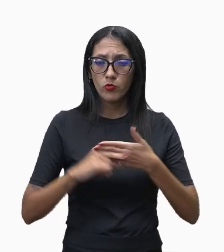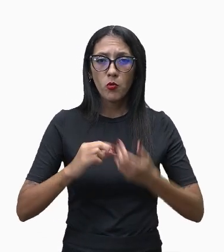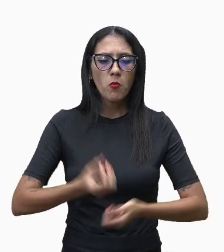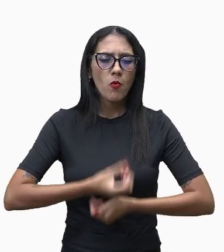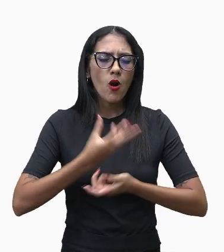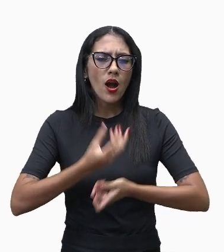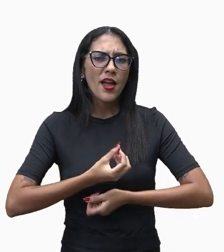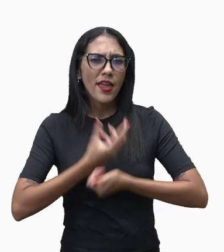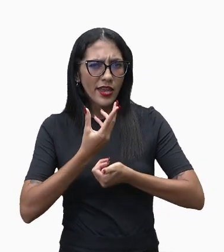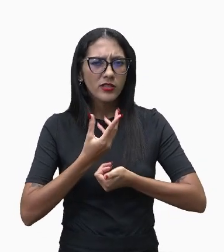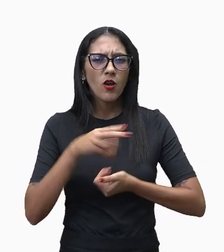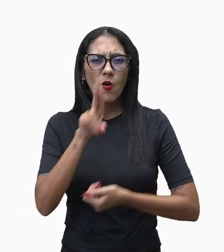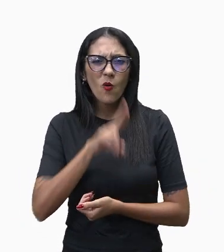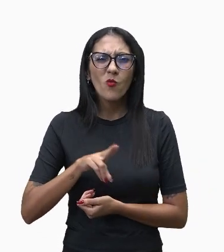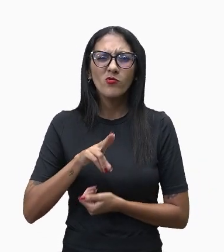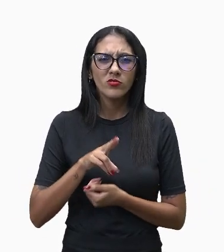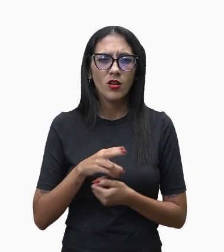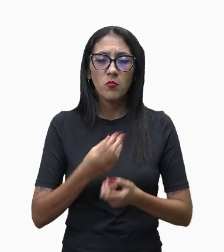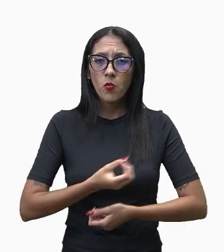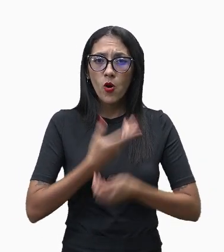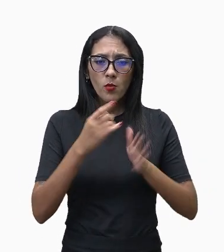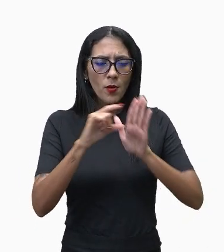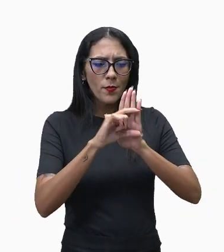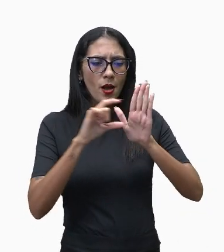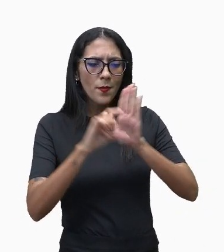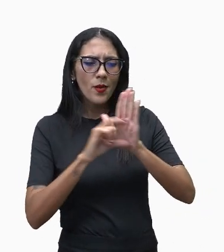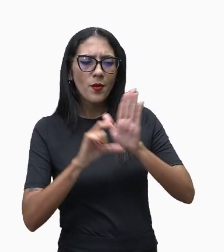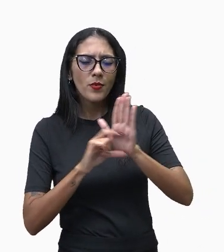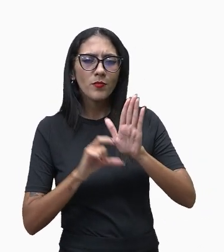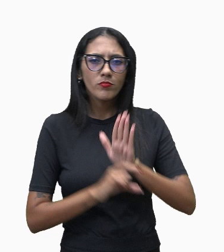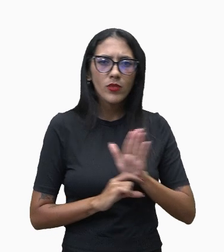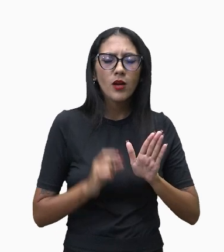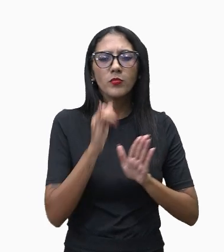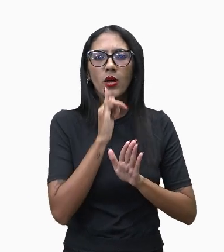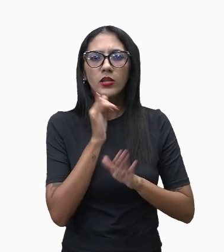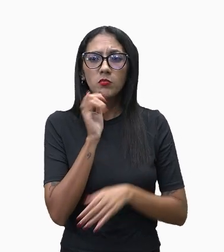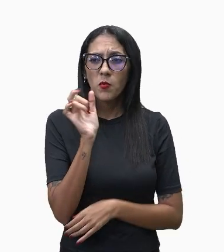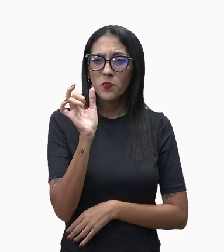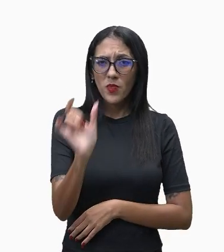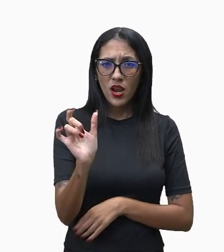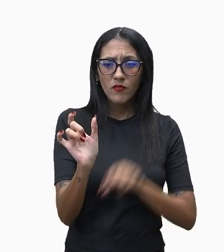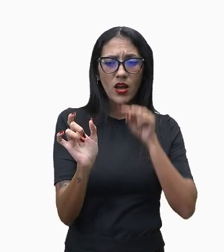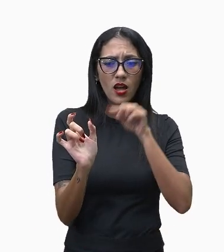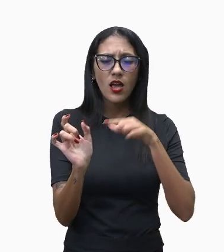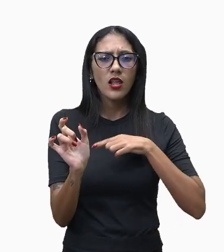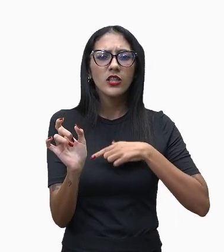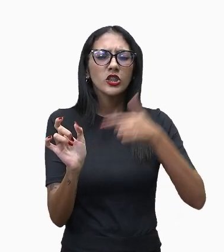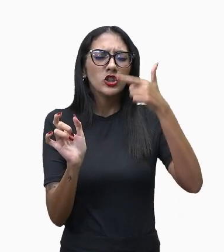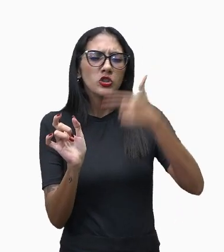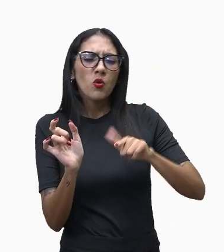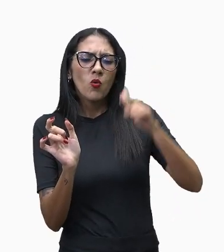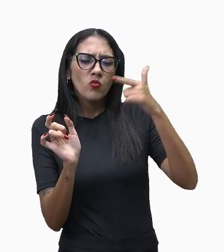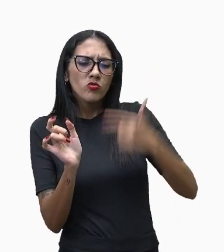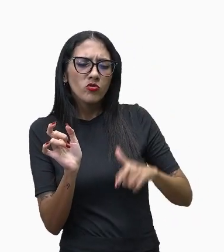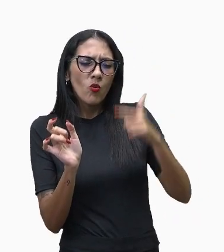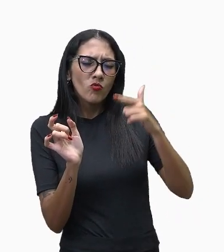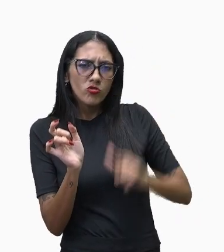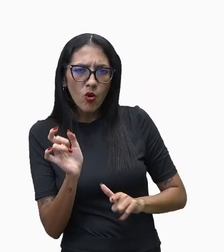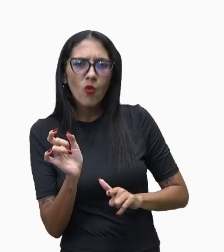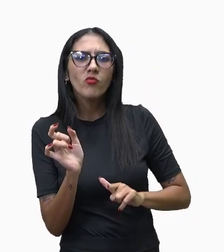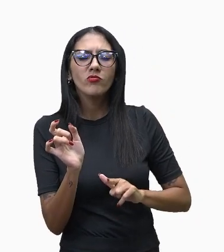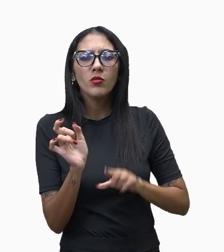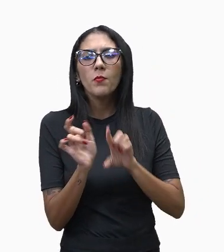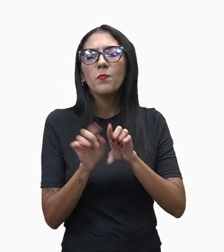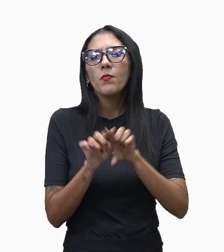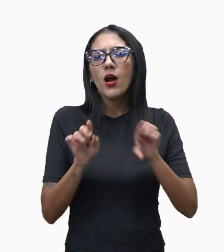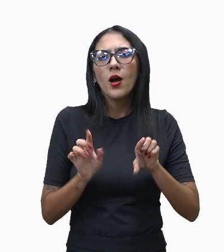mesma frase, uma mesma palavra, às vezes no início do seu verso, justamente porque ele quer marcar aquela